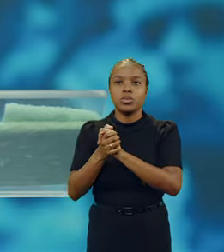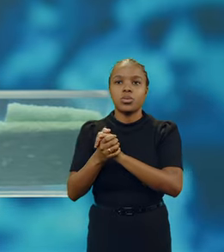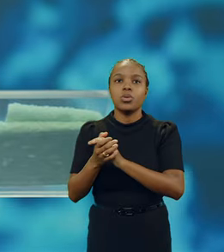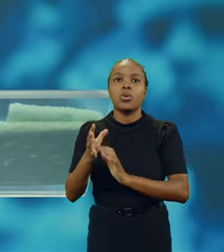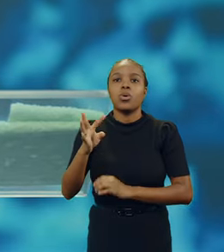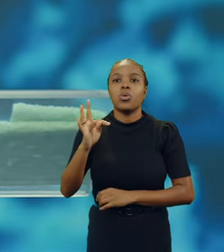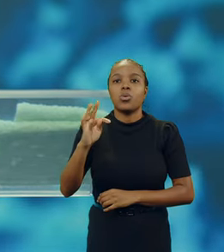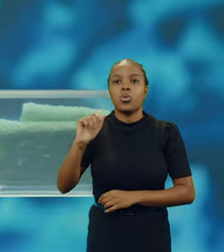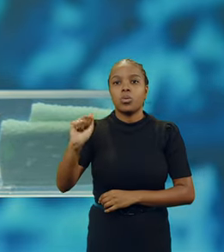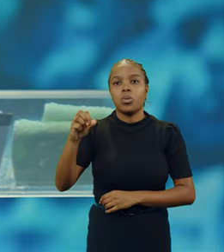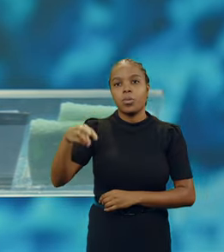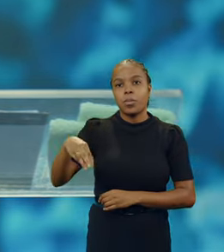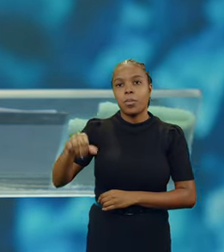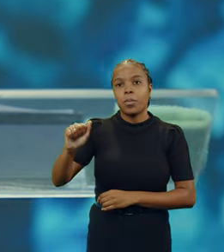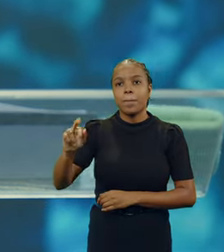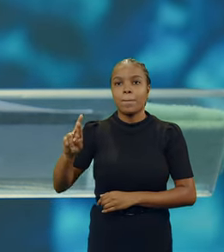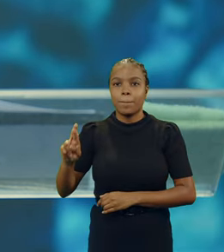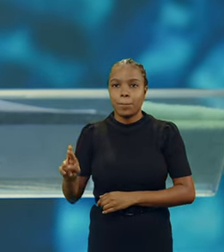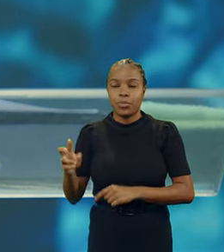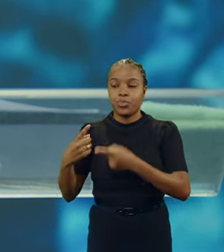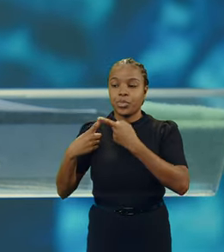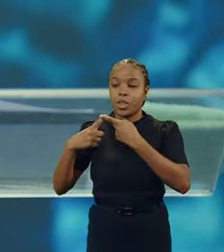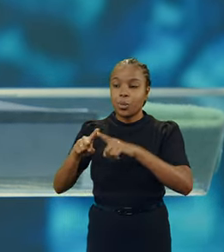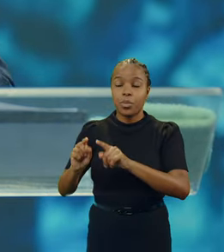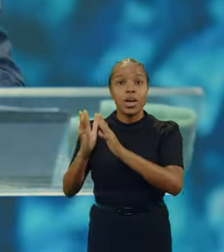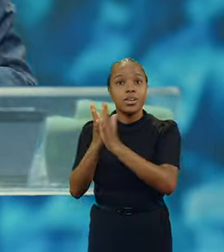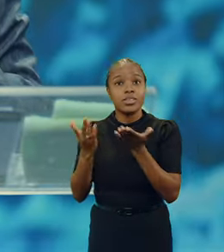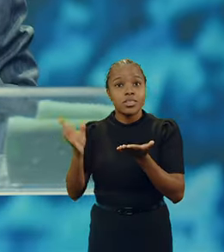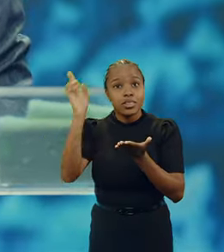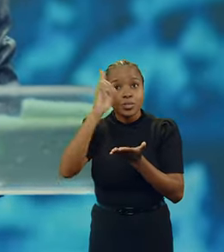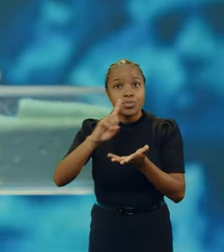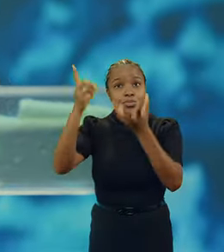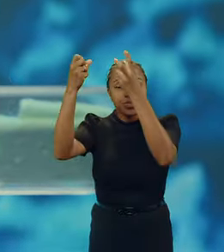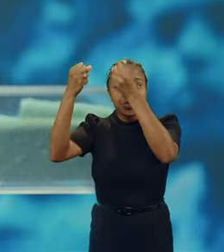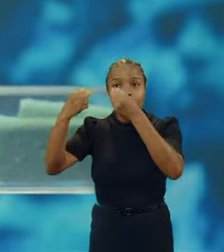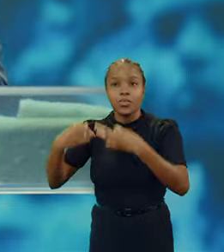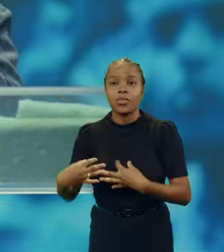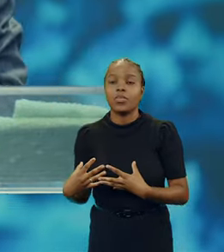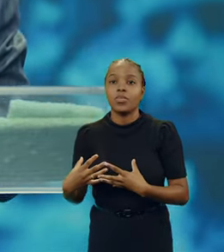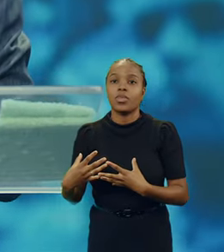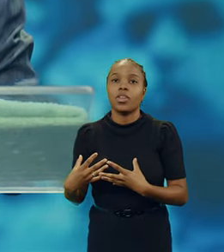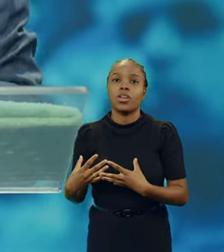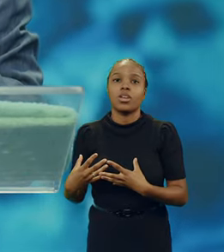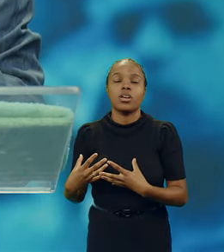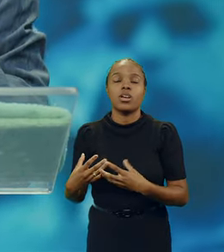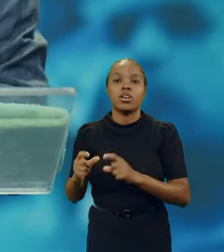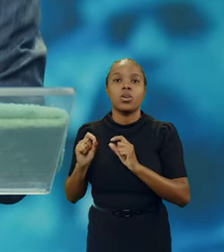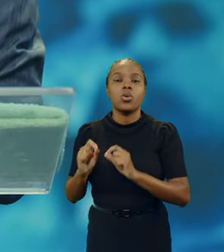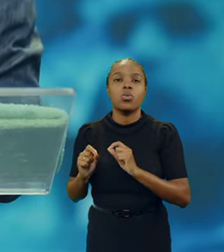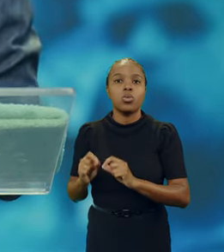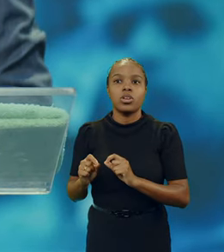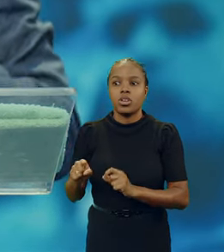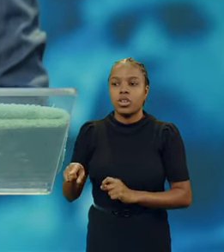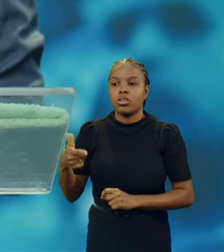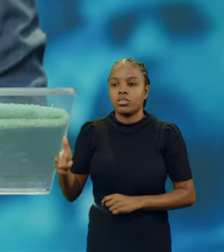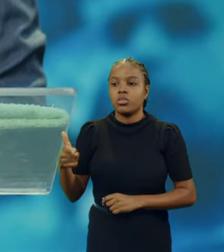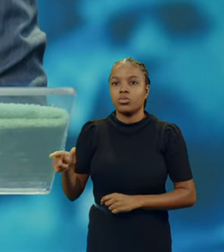que Er não tinha relações sexuais com Tamar.